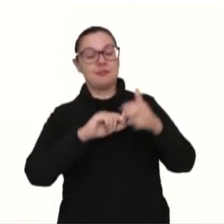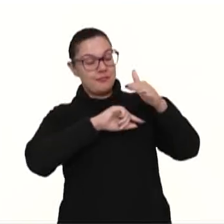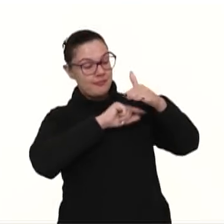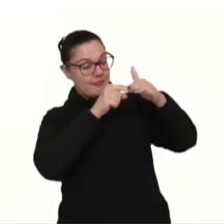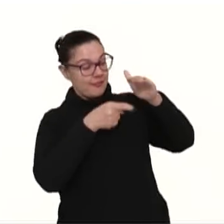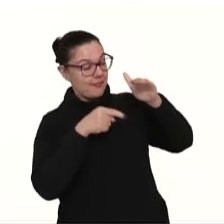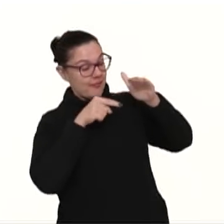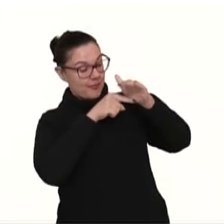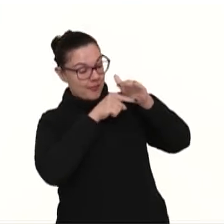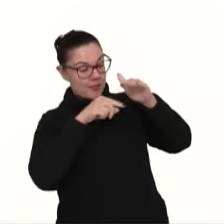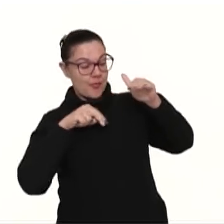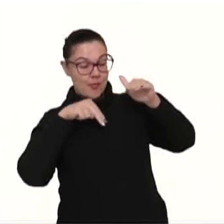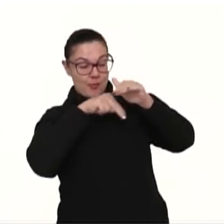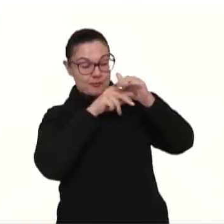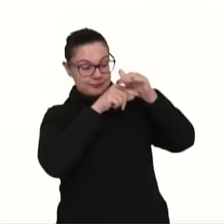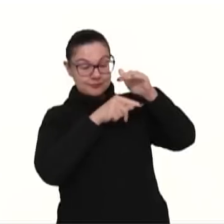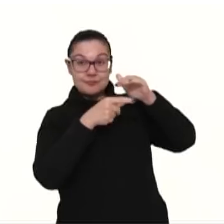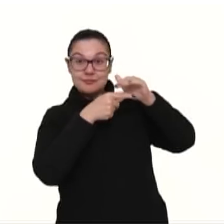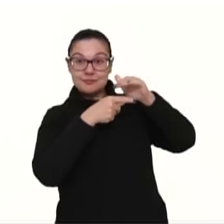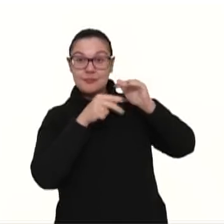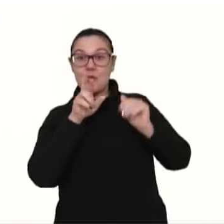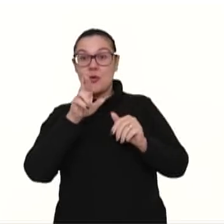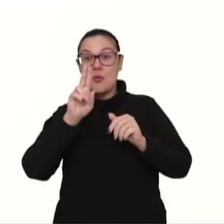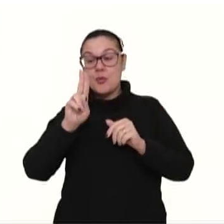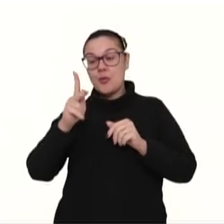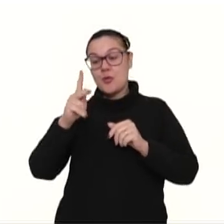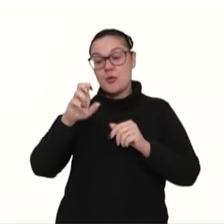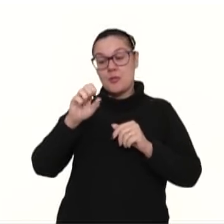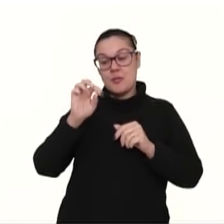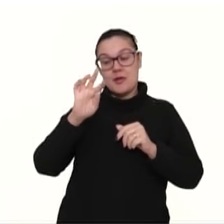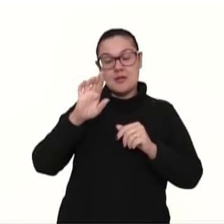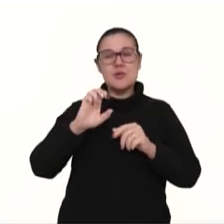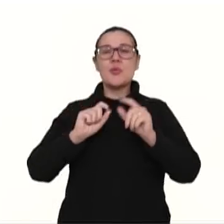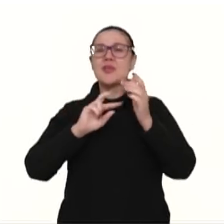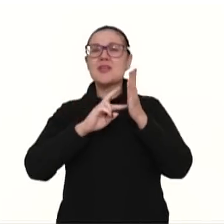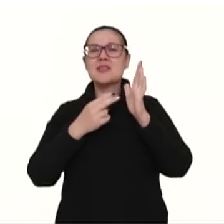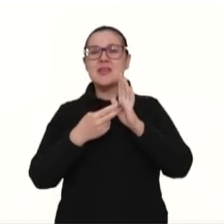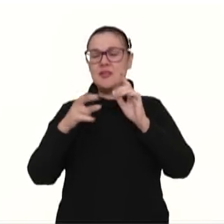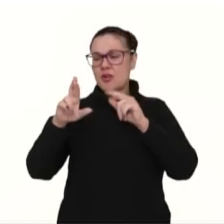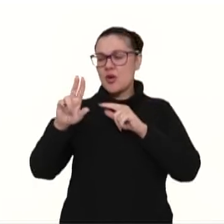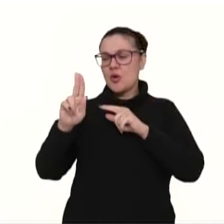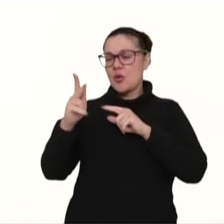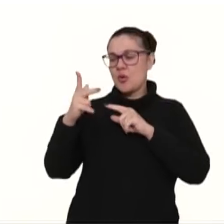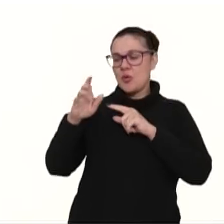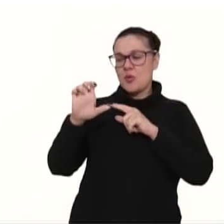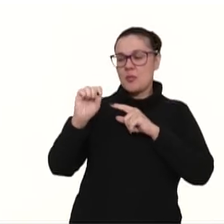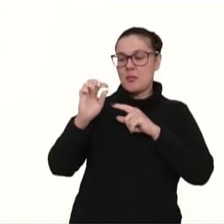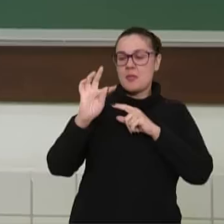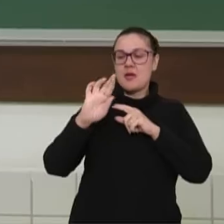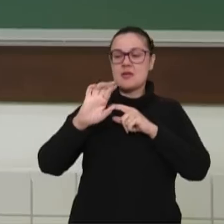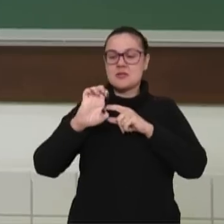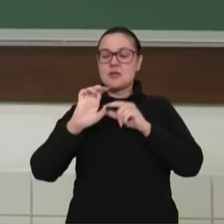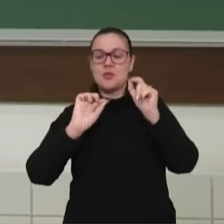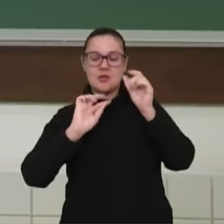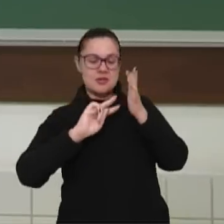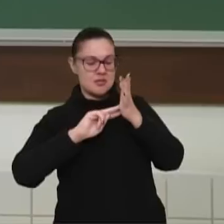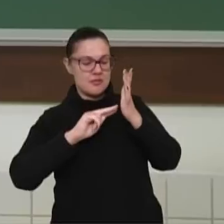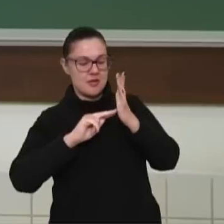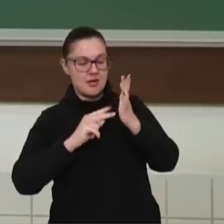nos desenhos rupestres, ok? O que seria rupestre? É aquele desenho